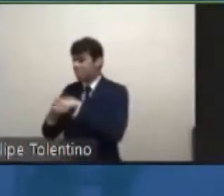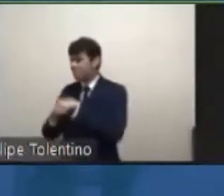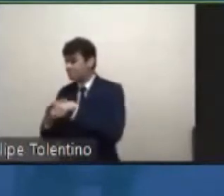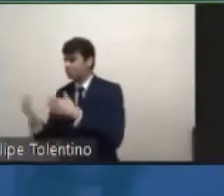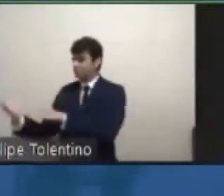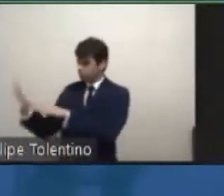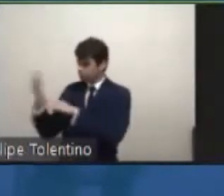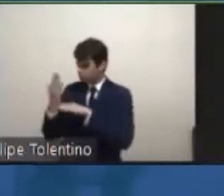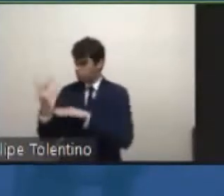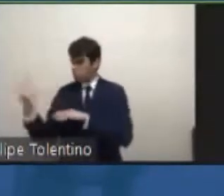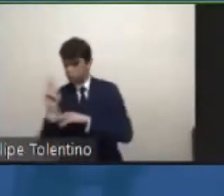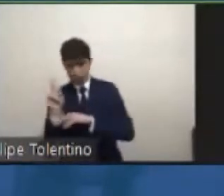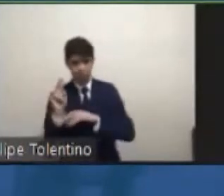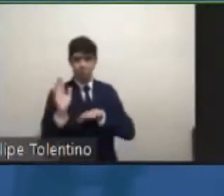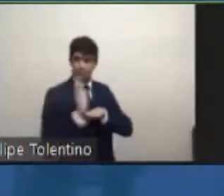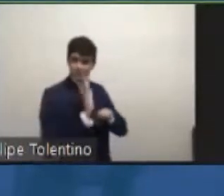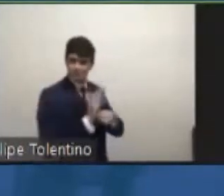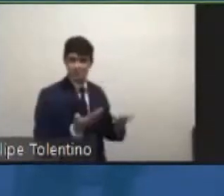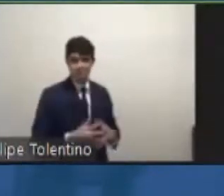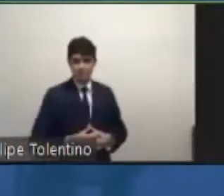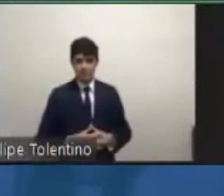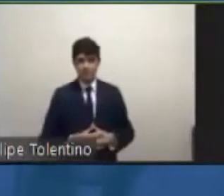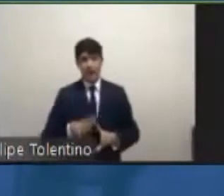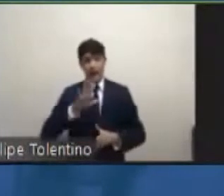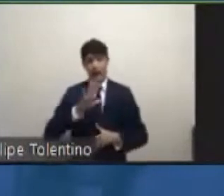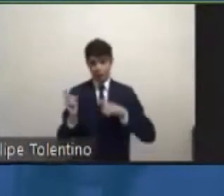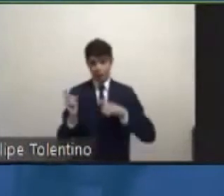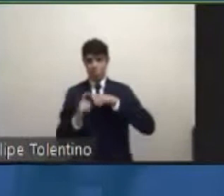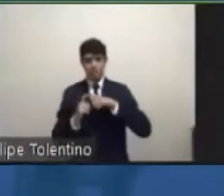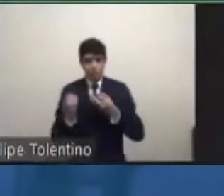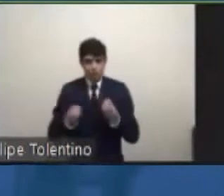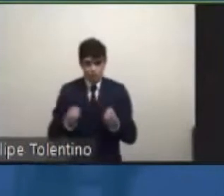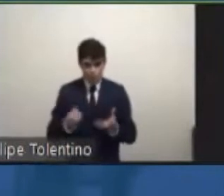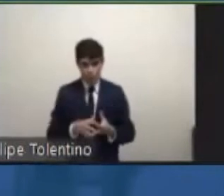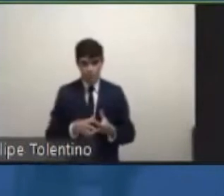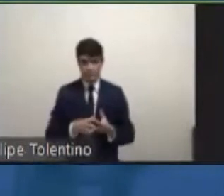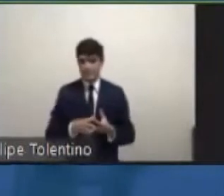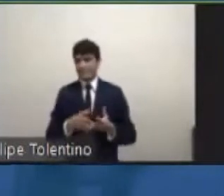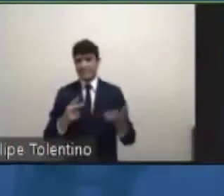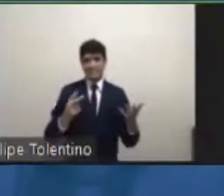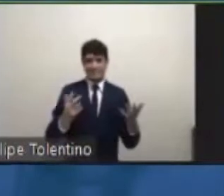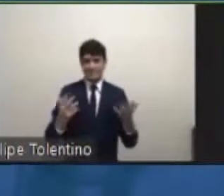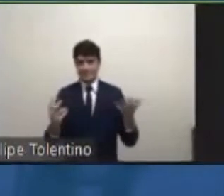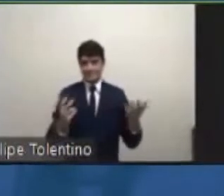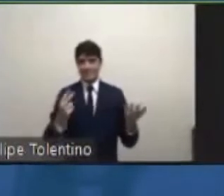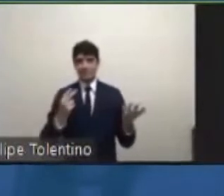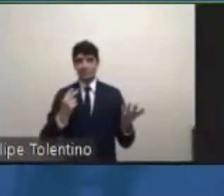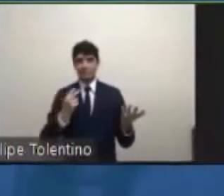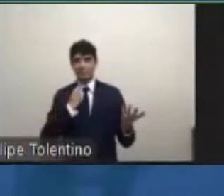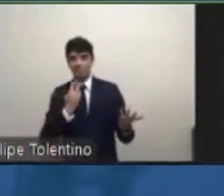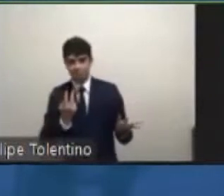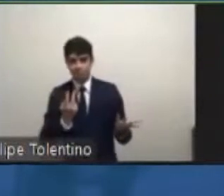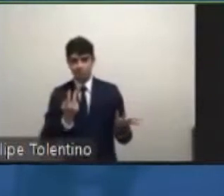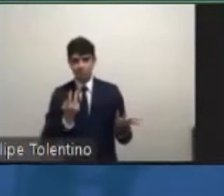fazer o tratamento. Obviamente, se o médico se sente limitado e não consegue ele tratar, ele é protegido pelo Código de